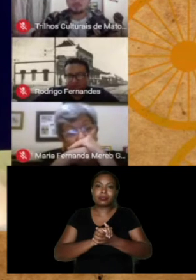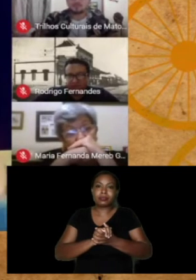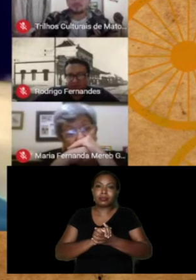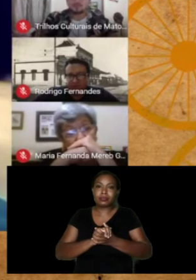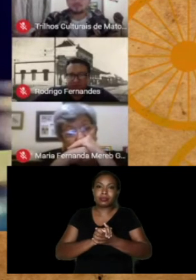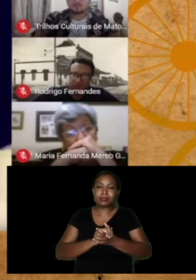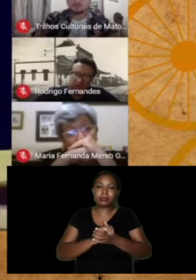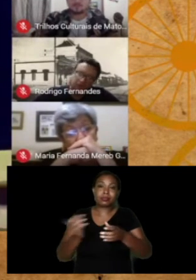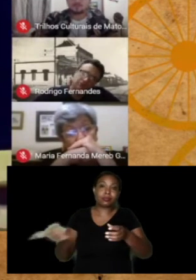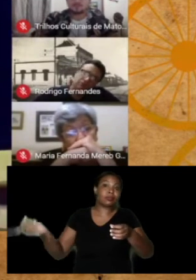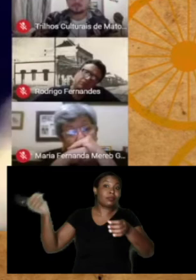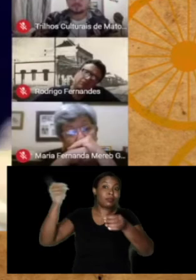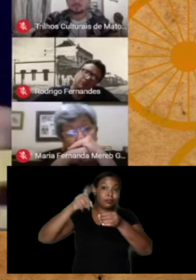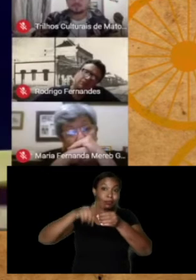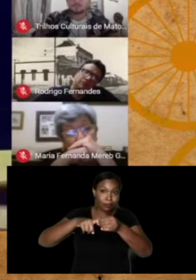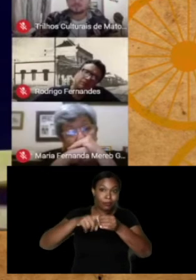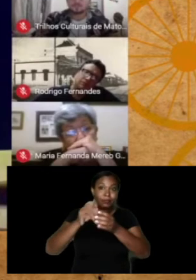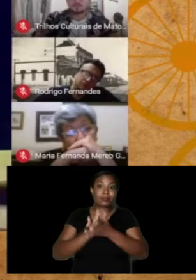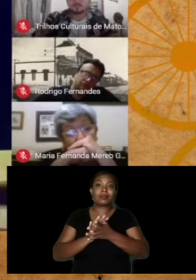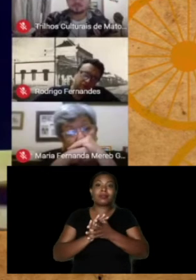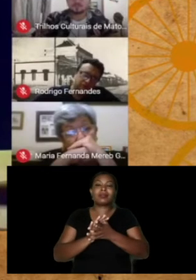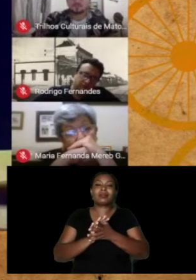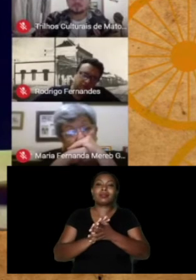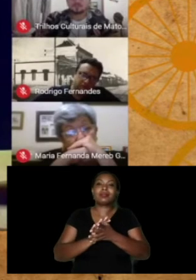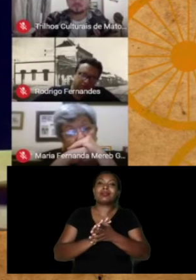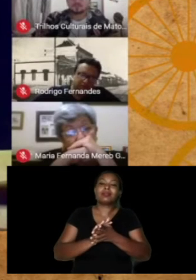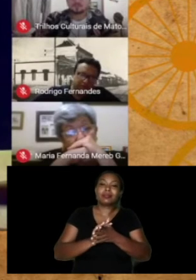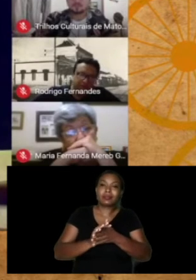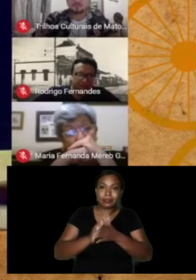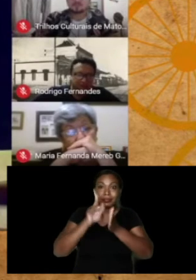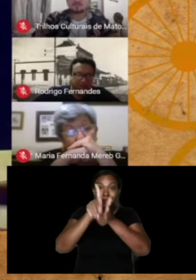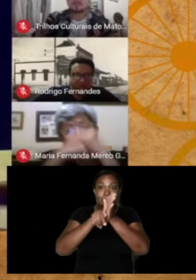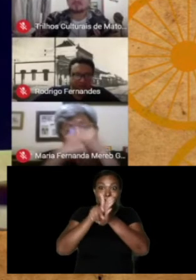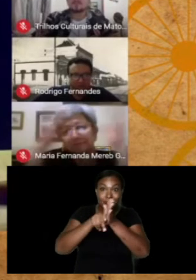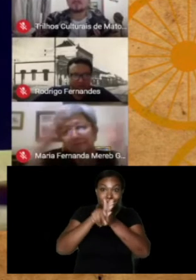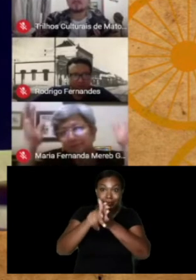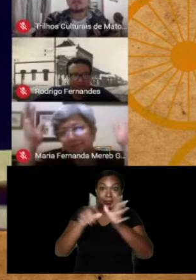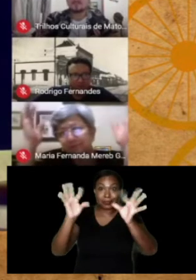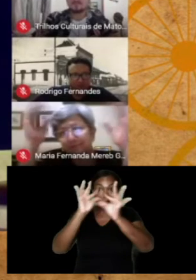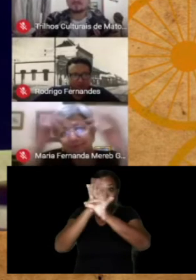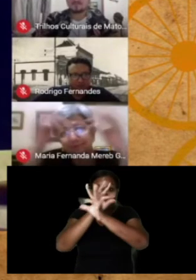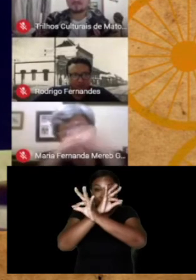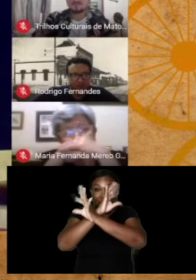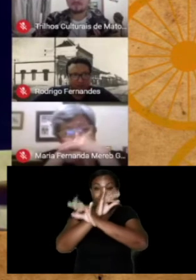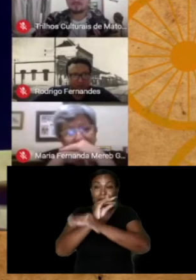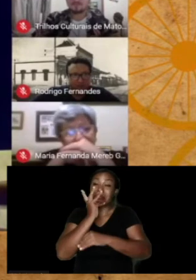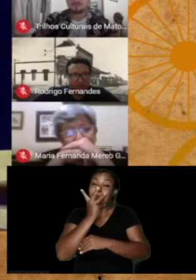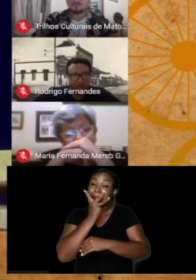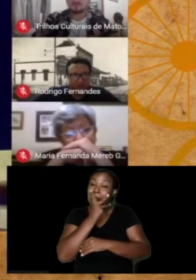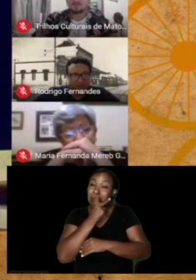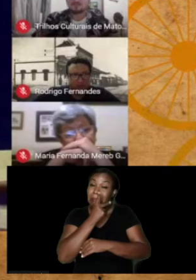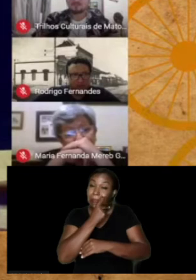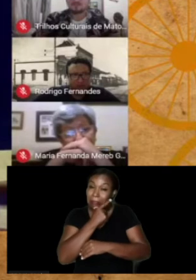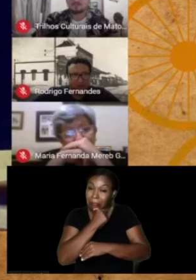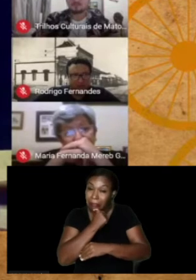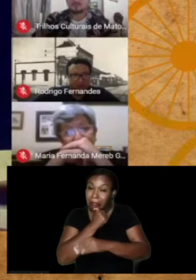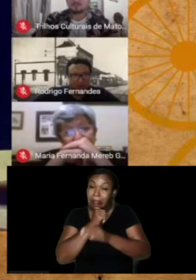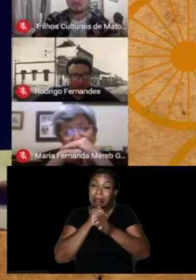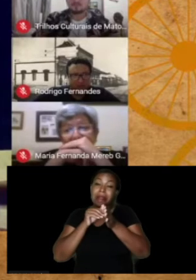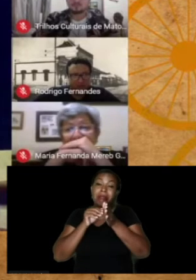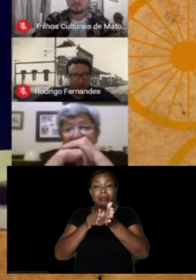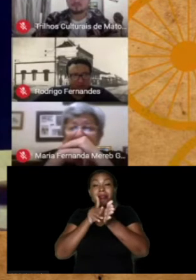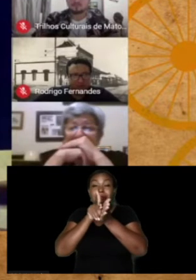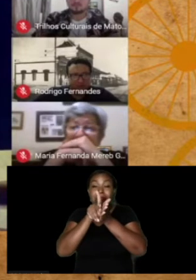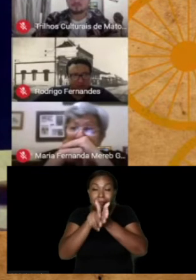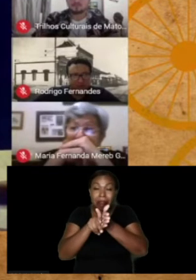aquela volta do trem do Pantanal, fizeram um trem lento. Esse era mais lento ainda. Imagine estar no